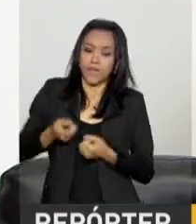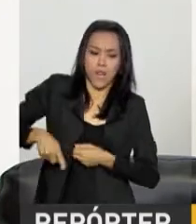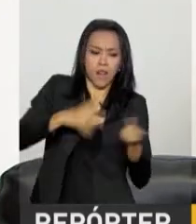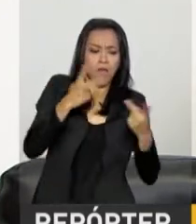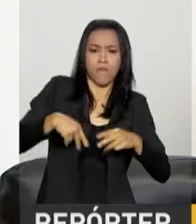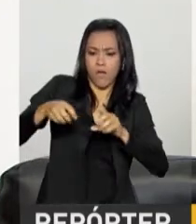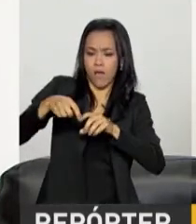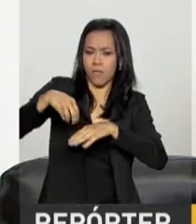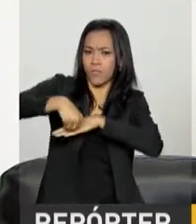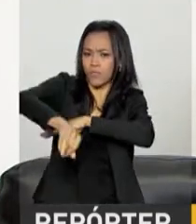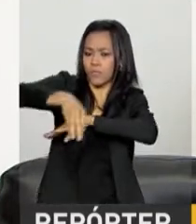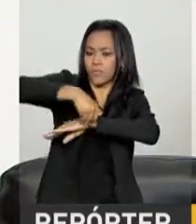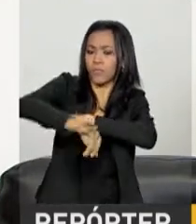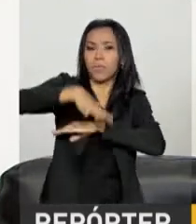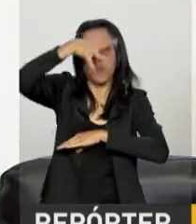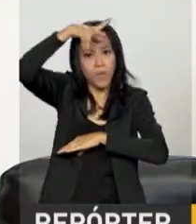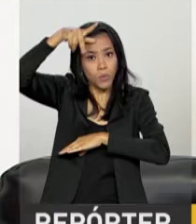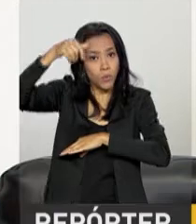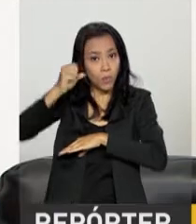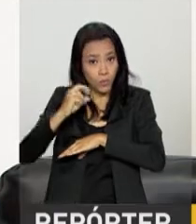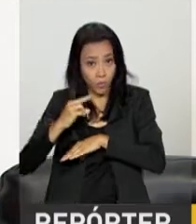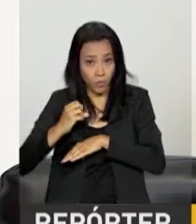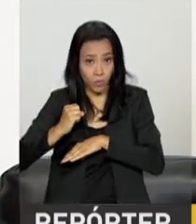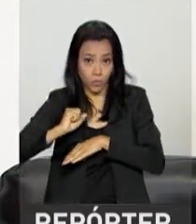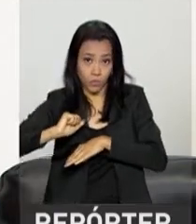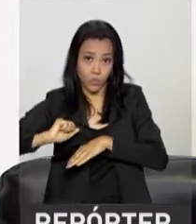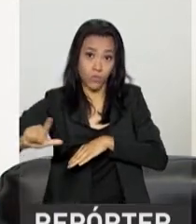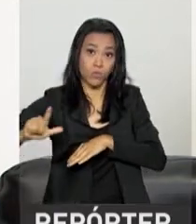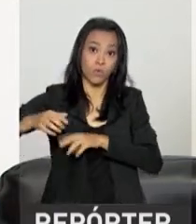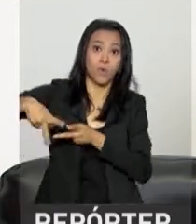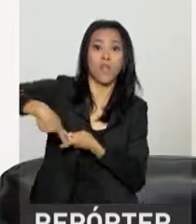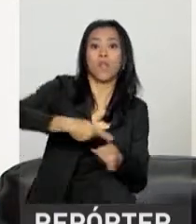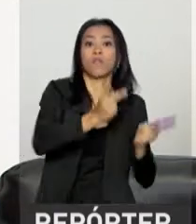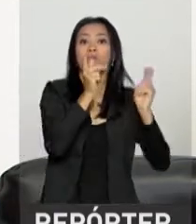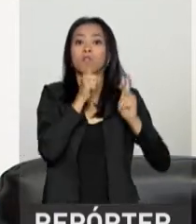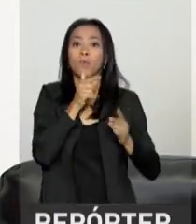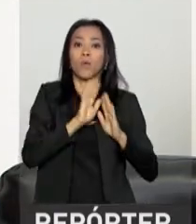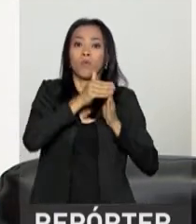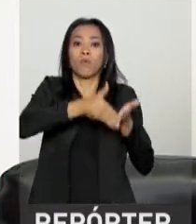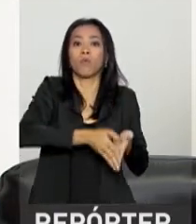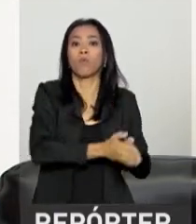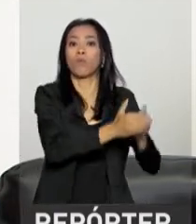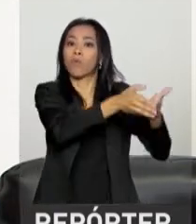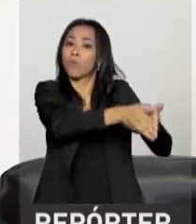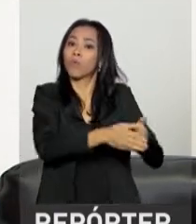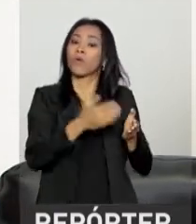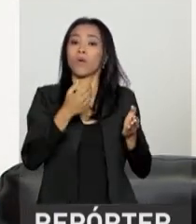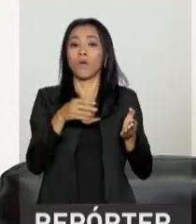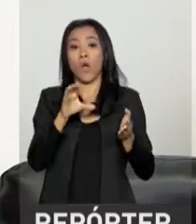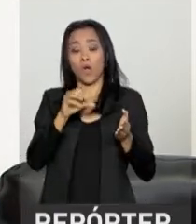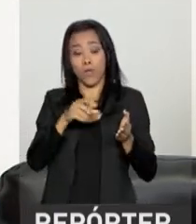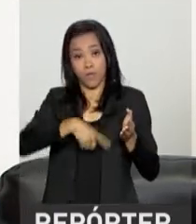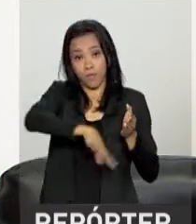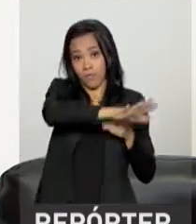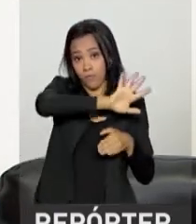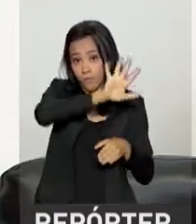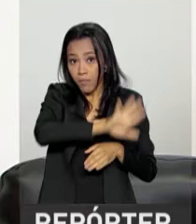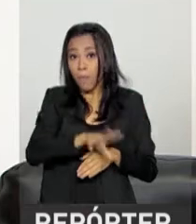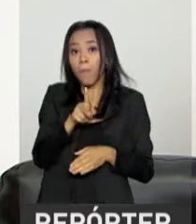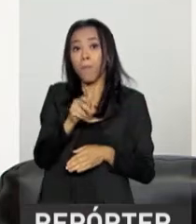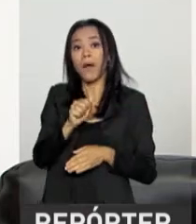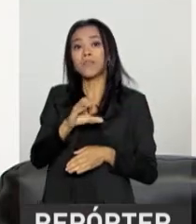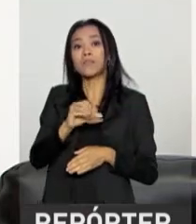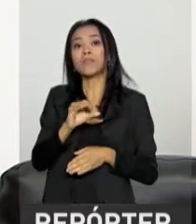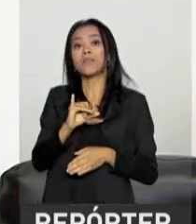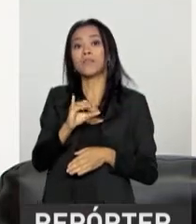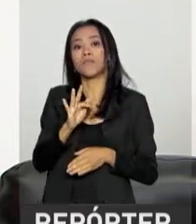ali do Mato Grosso do Sul, pelo Oceano Pacífico, que te dá um acesso privilegiado aos mercados asiáticos, que são mercados que